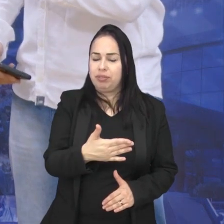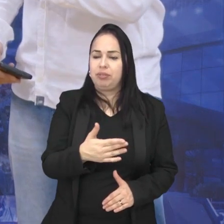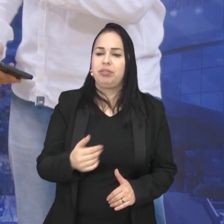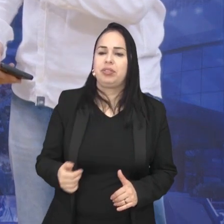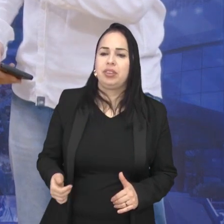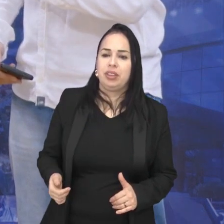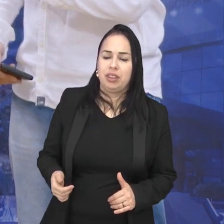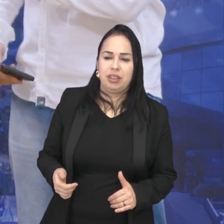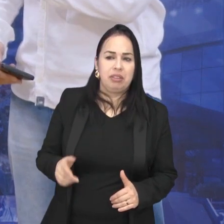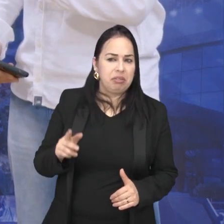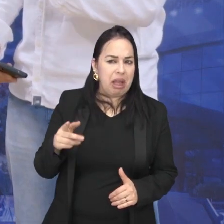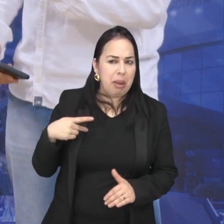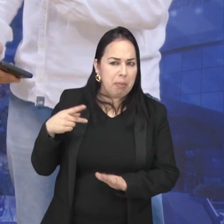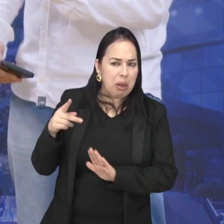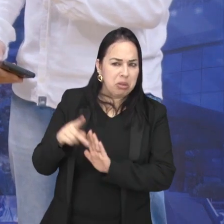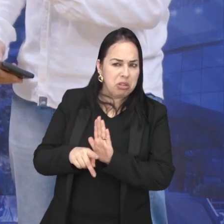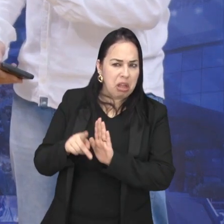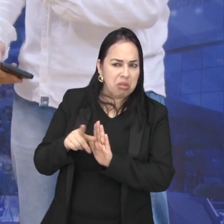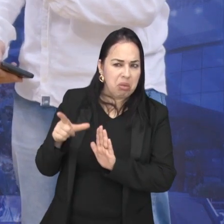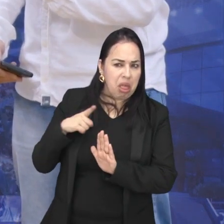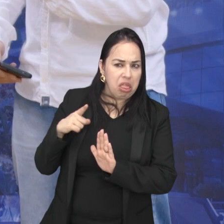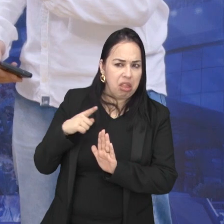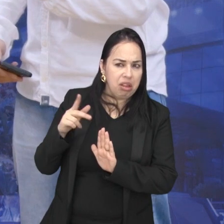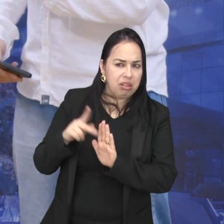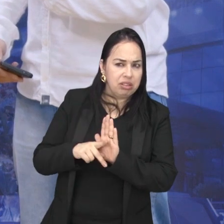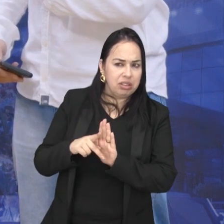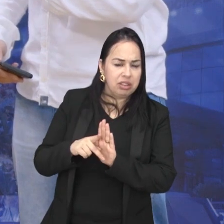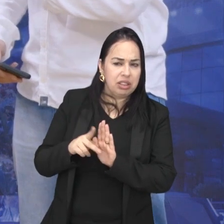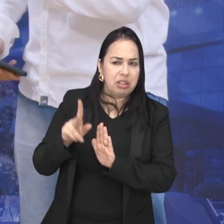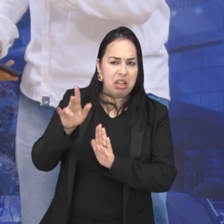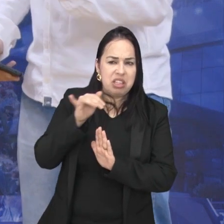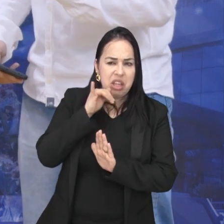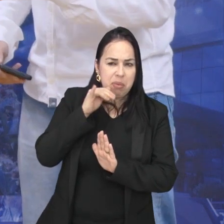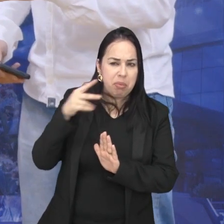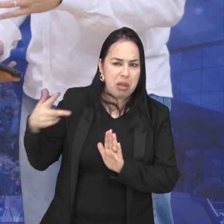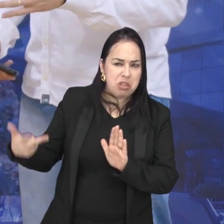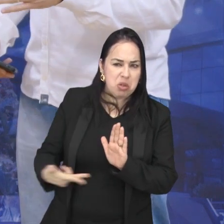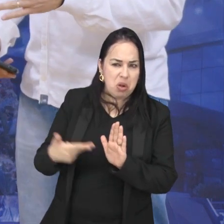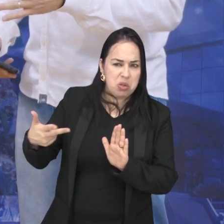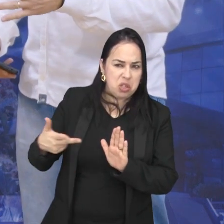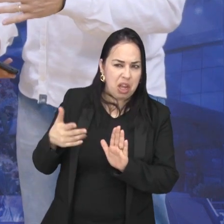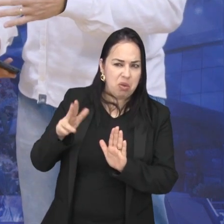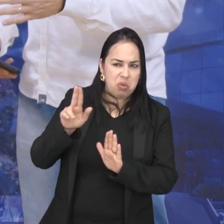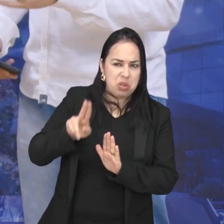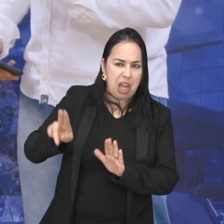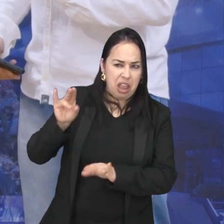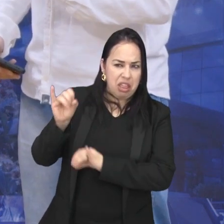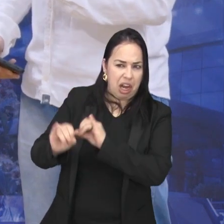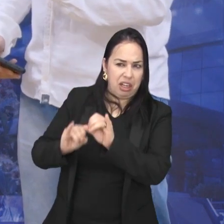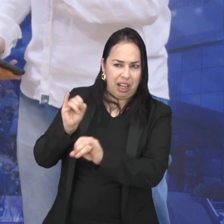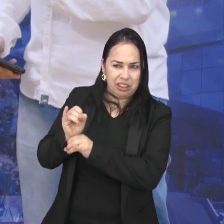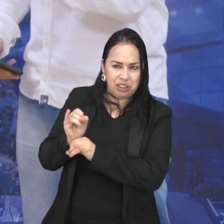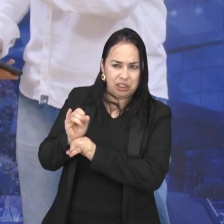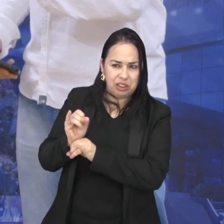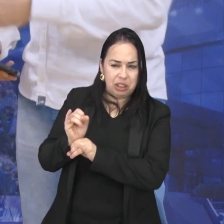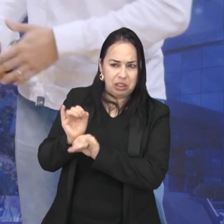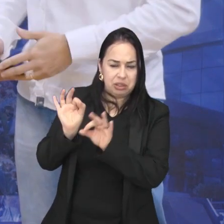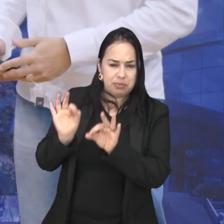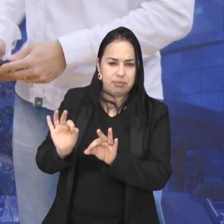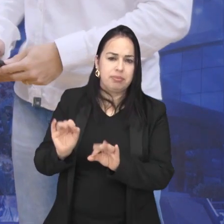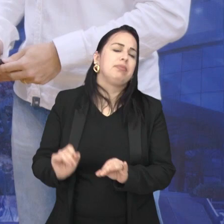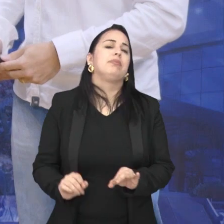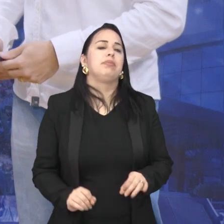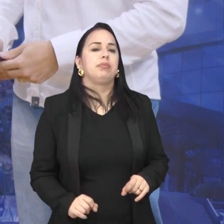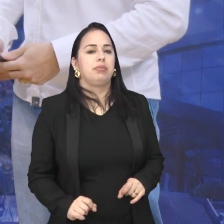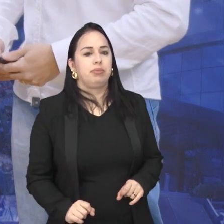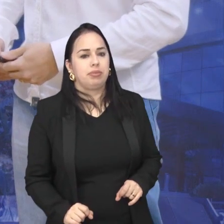Há projetos, inclusive, para fazer cirurgias pela internet, né, com uma internet mais precisa.